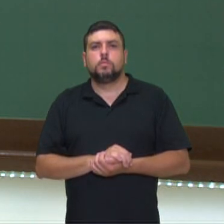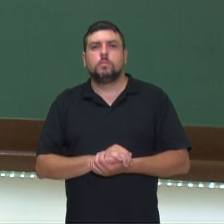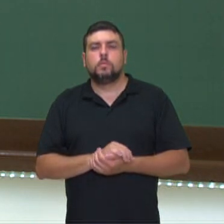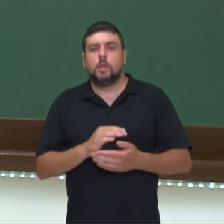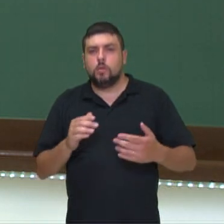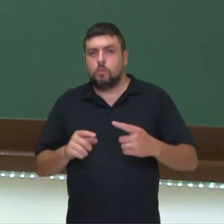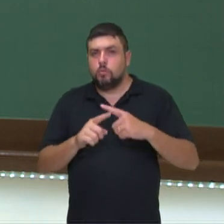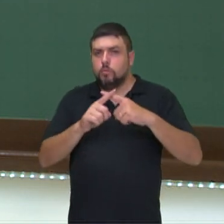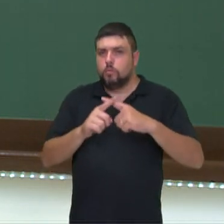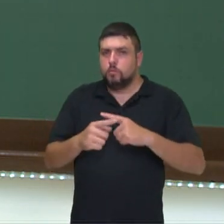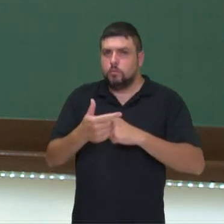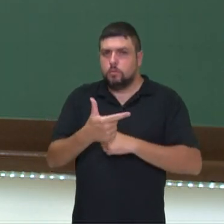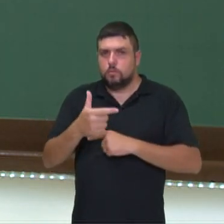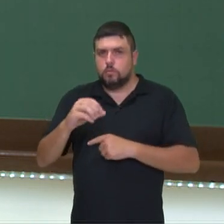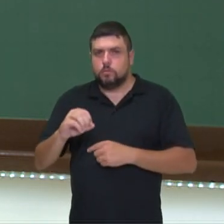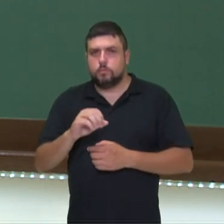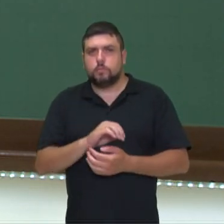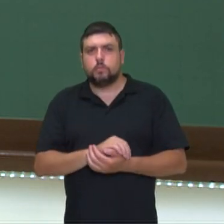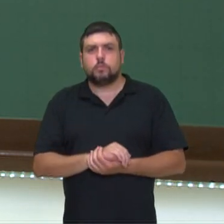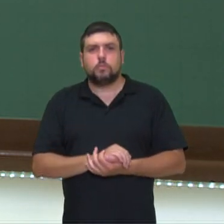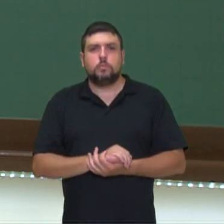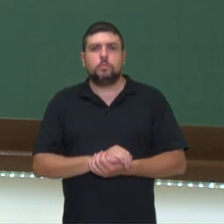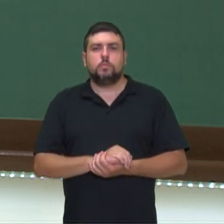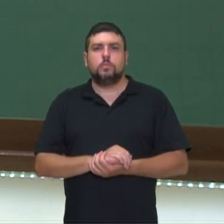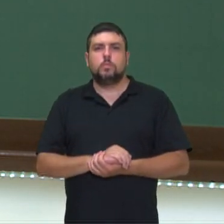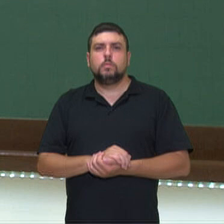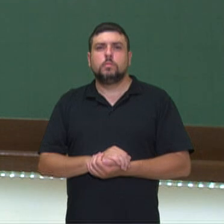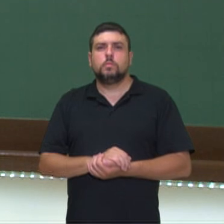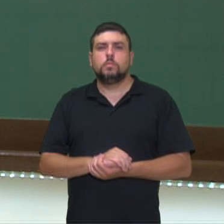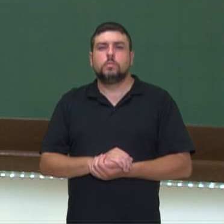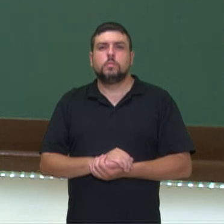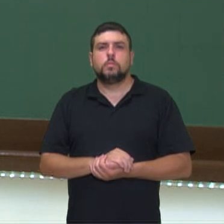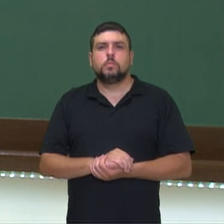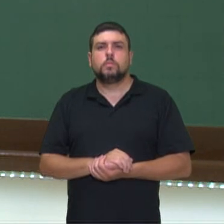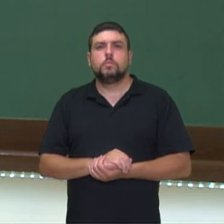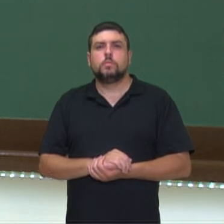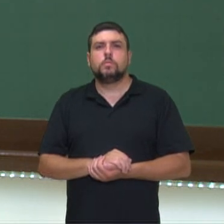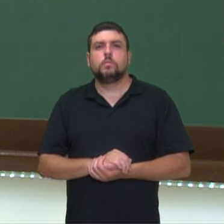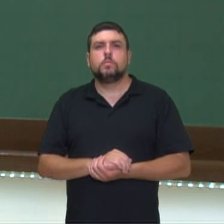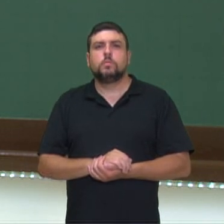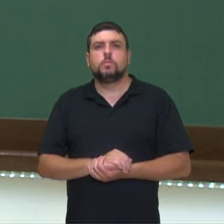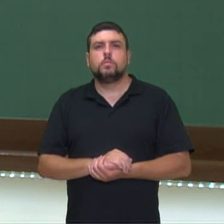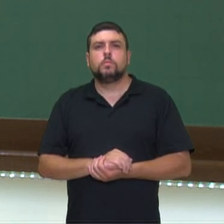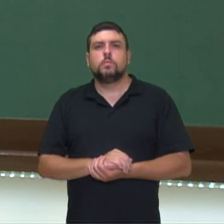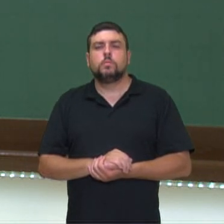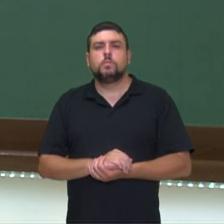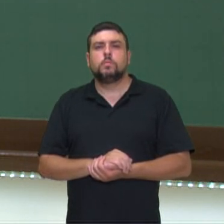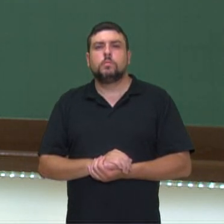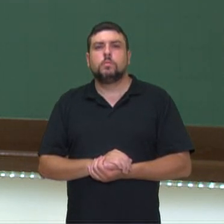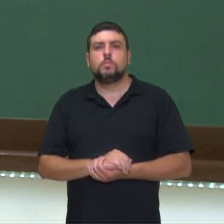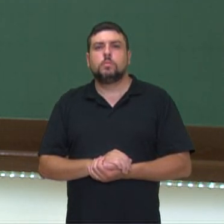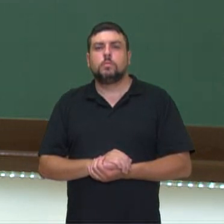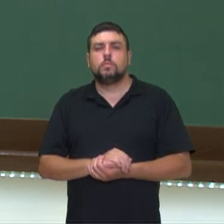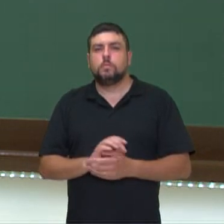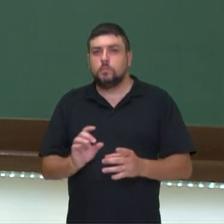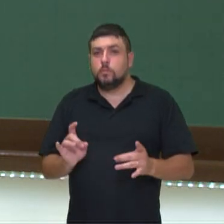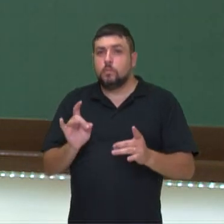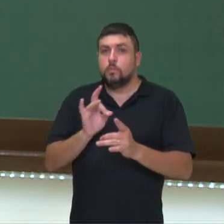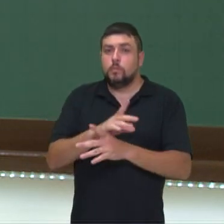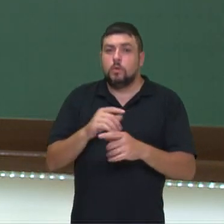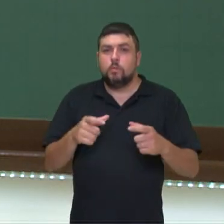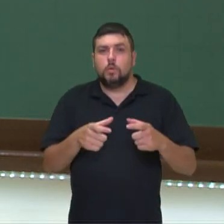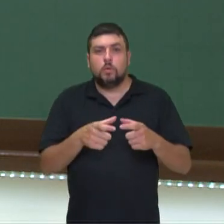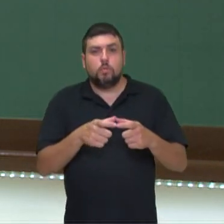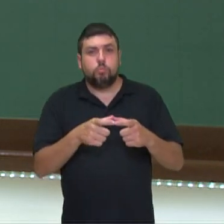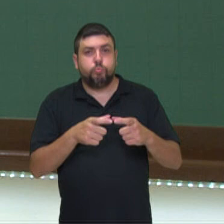Então, 10 vezes 20, 200 gramas. Moral da história. A minha barra de chocolate,